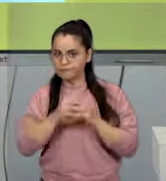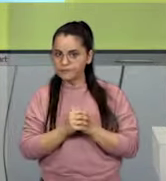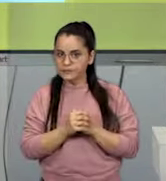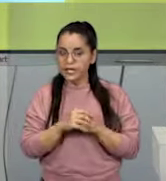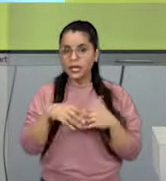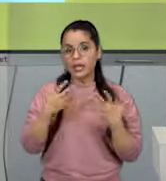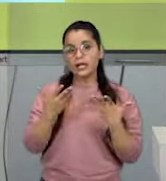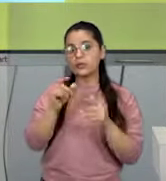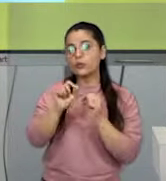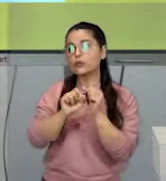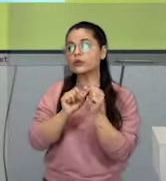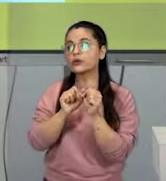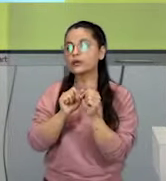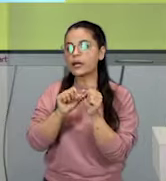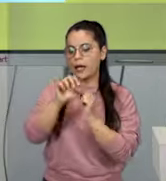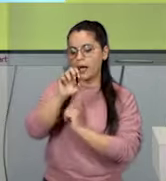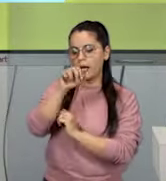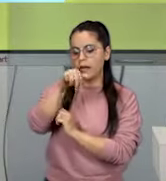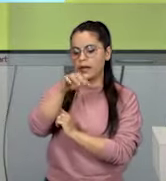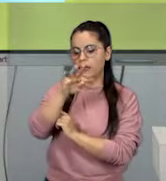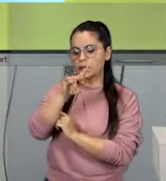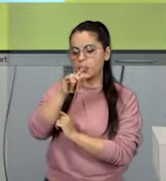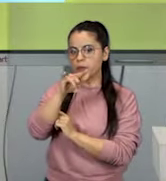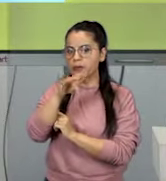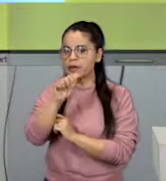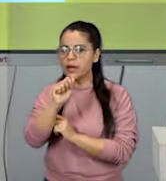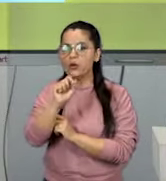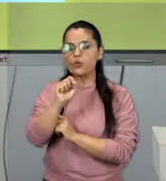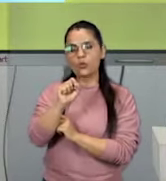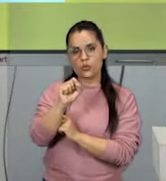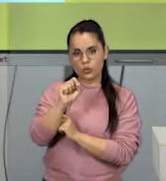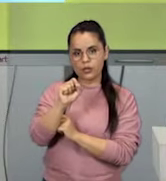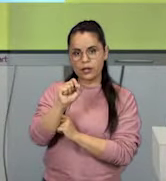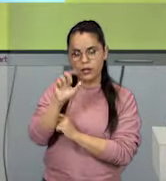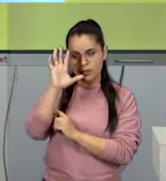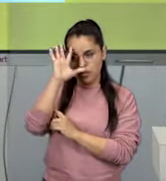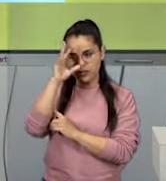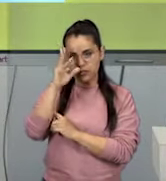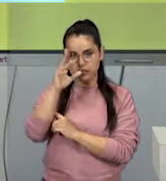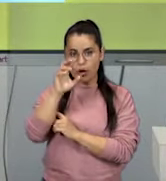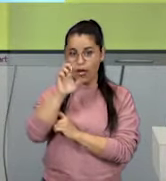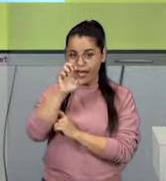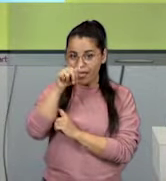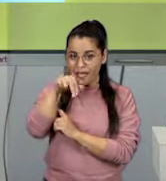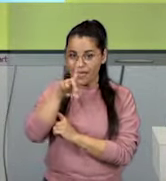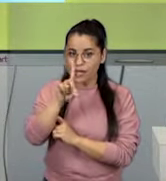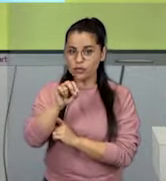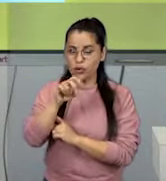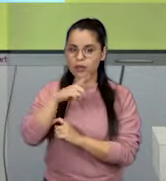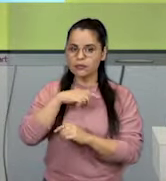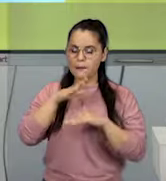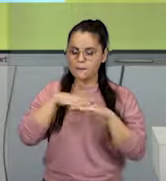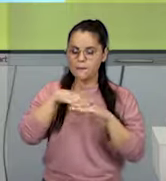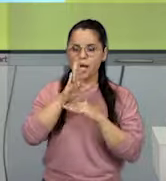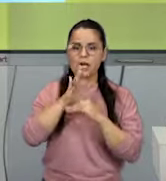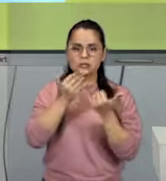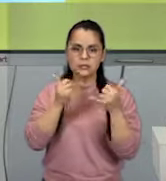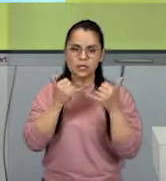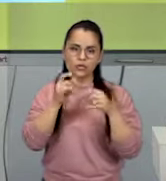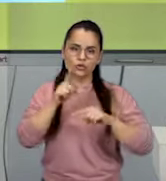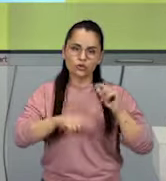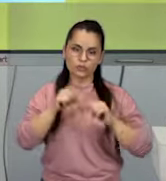então a entalpia a variação de entalpia de uma reação exotérmica o produto tem mais energia que a gente